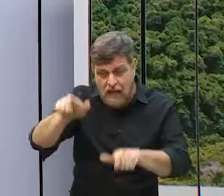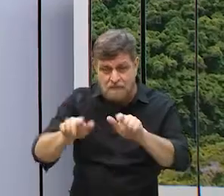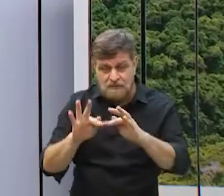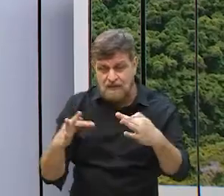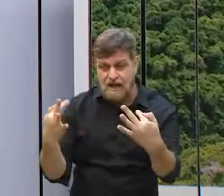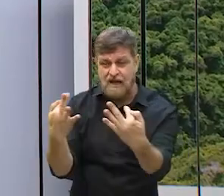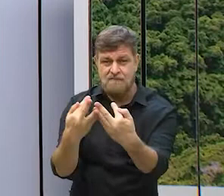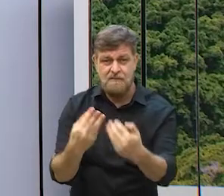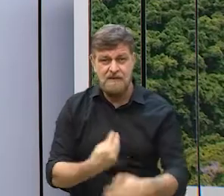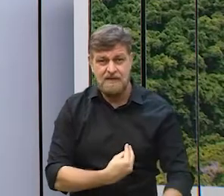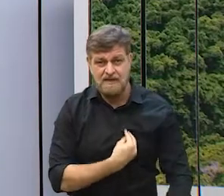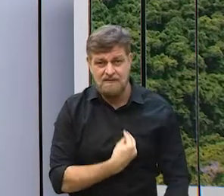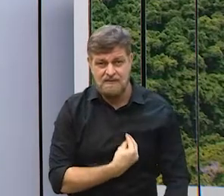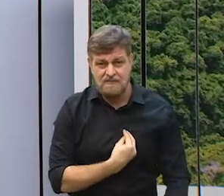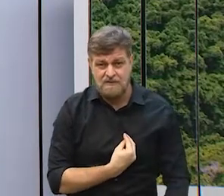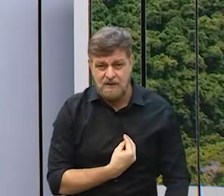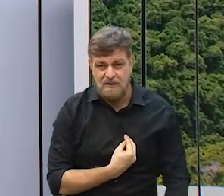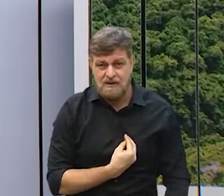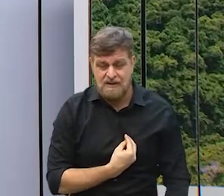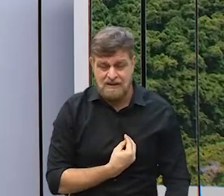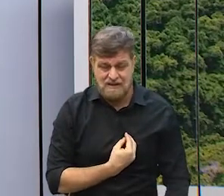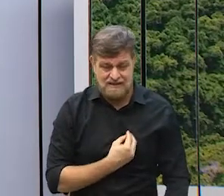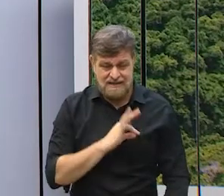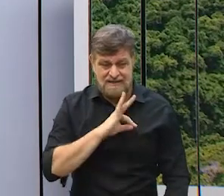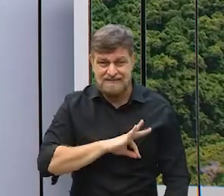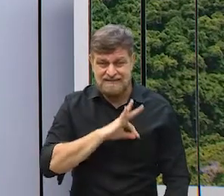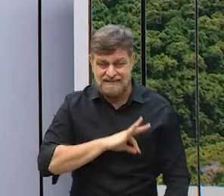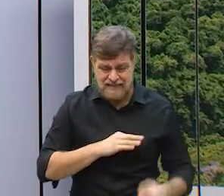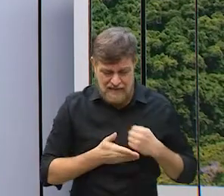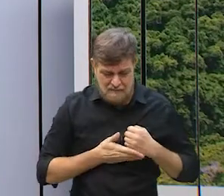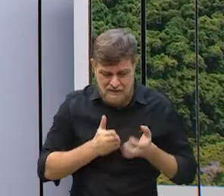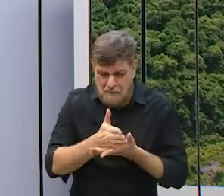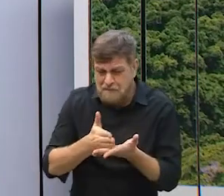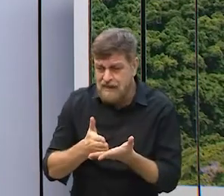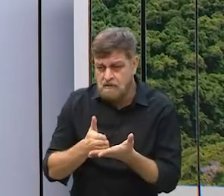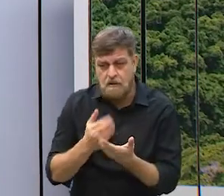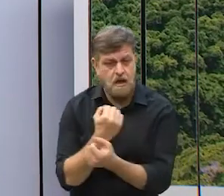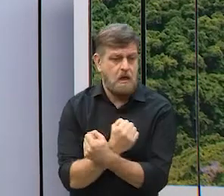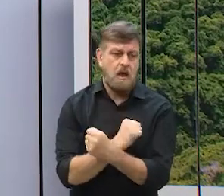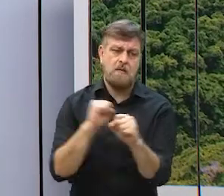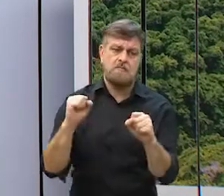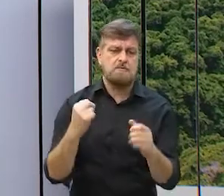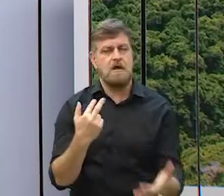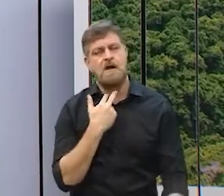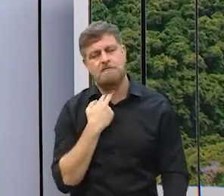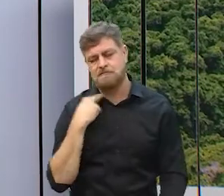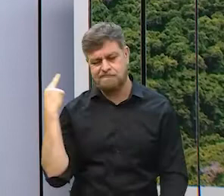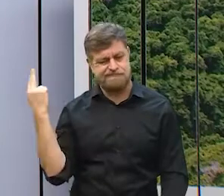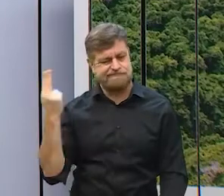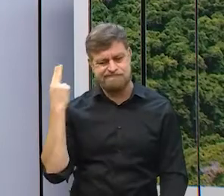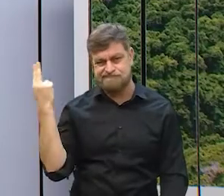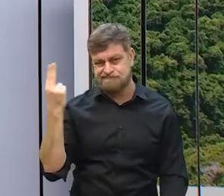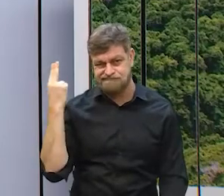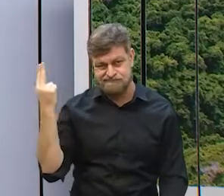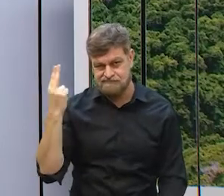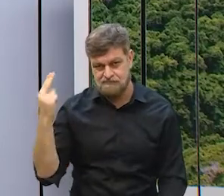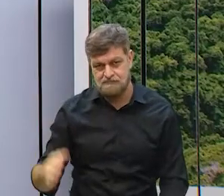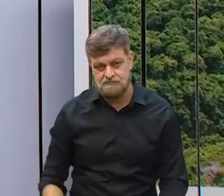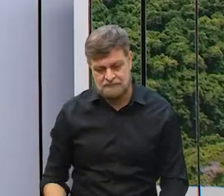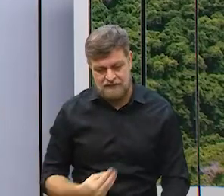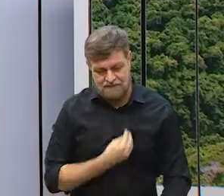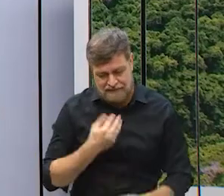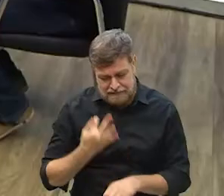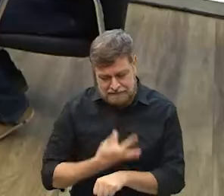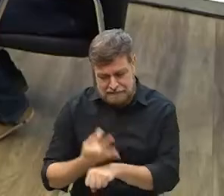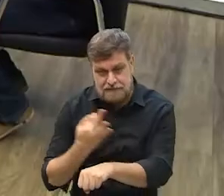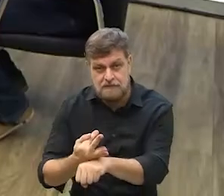viver com menos de meio salário mínimo é impossível, é uma sobrevivência. Né? E nós estamos falando